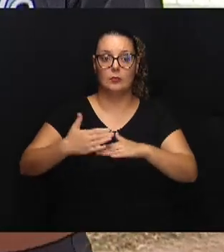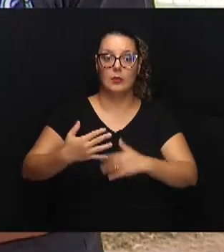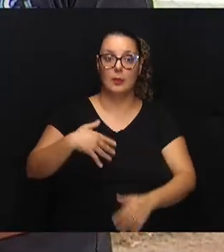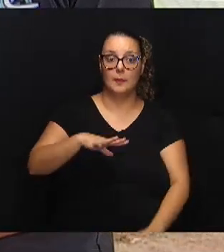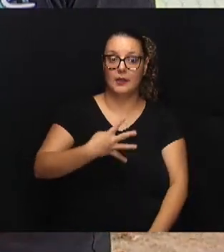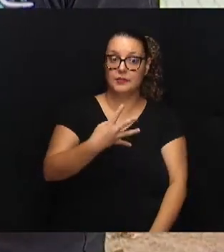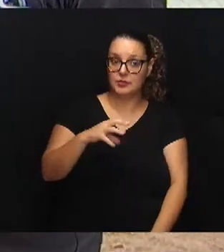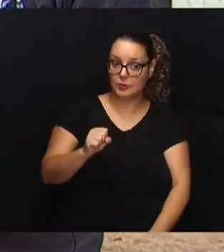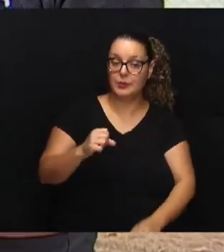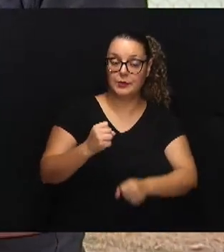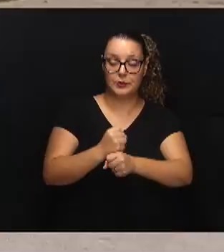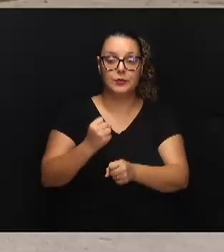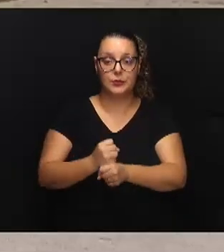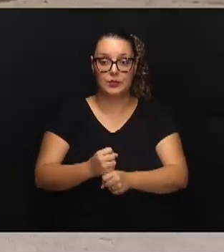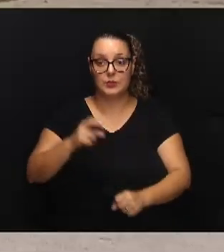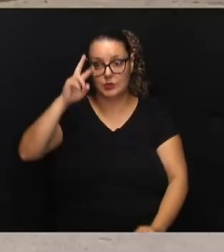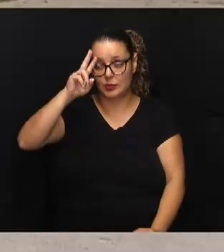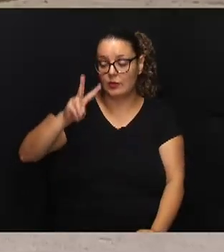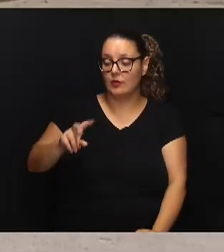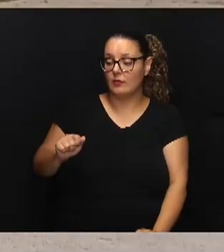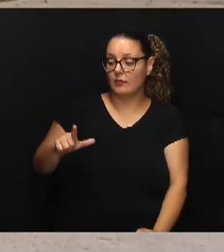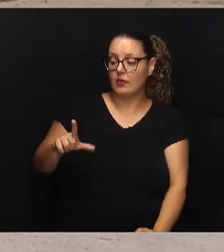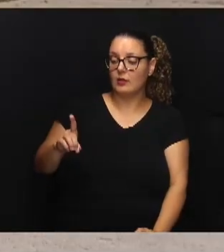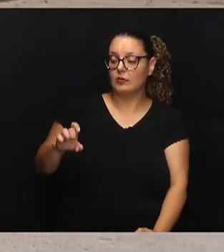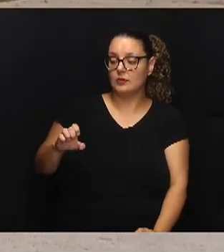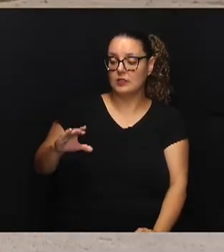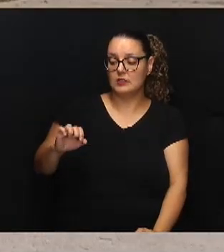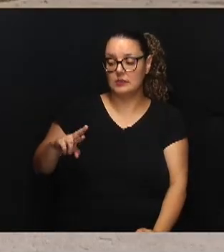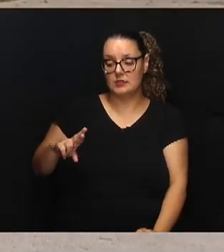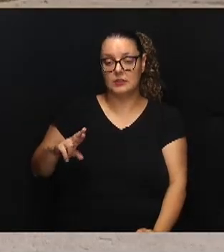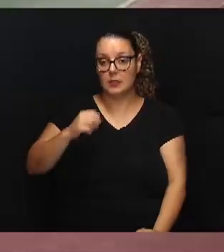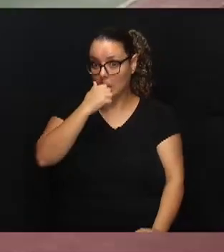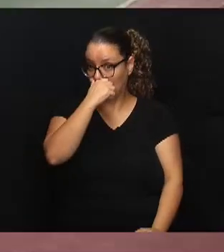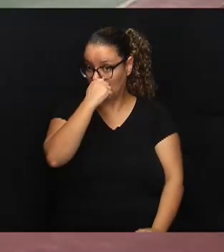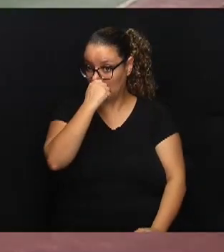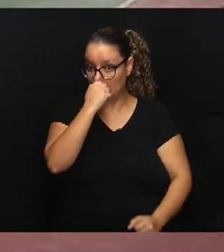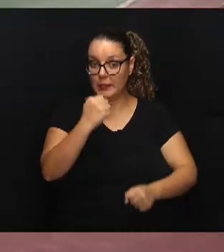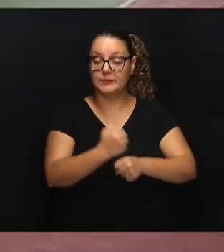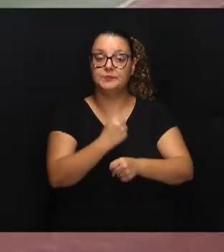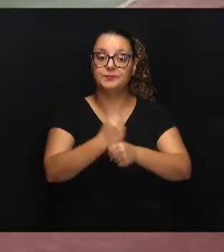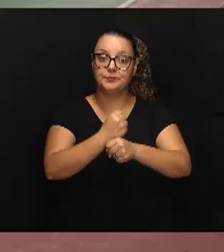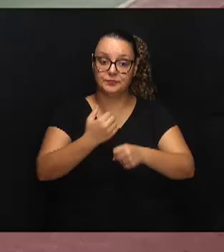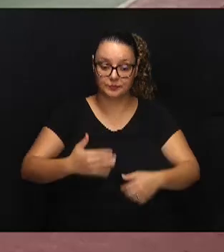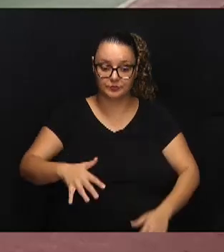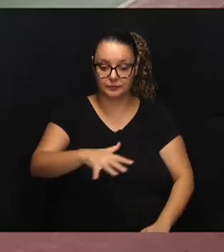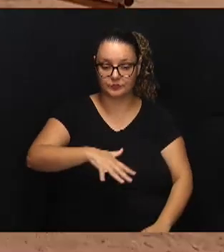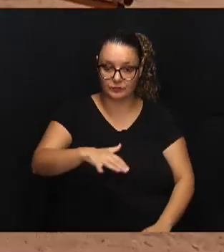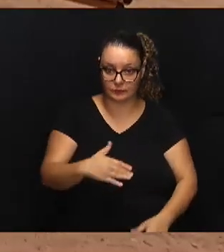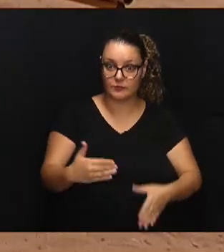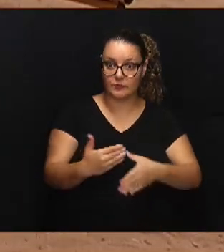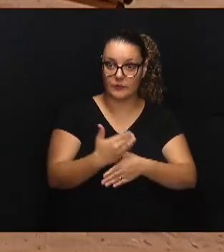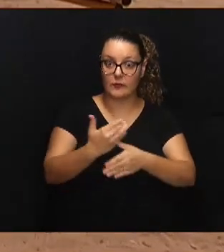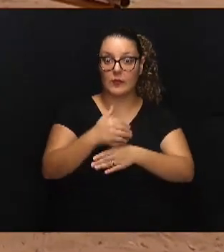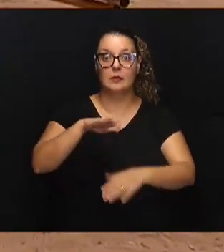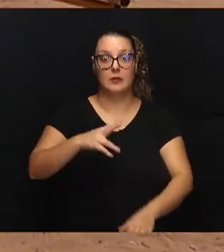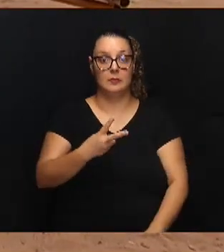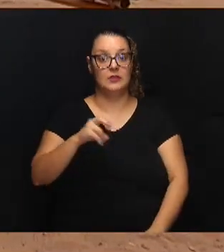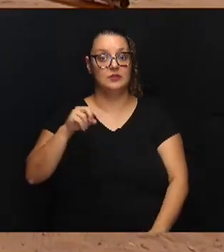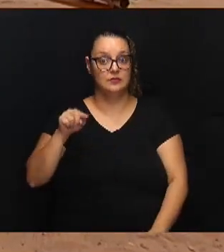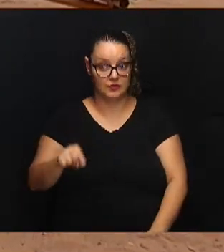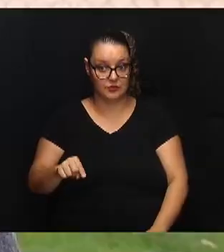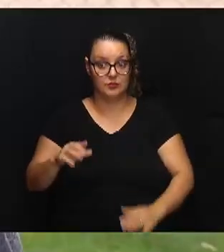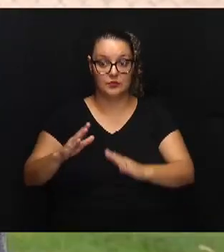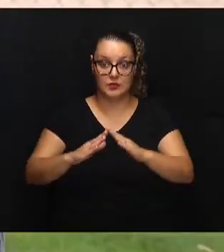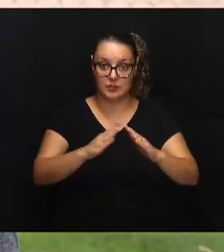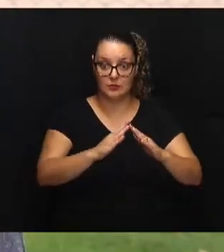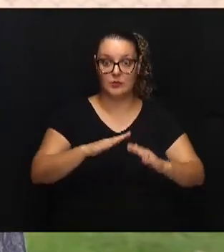anos, o seu Valdeci acredita que a reforma na praça trouxe mais qualidade de vida para as mais de 20 mil pessoas que moram na